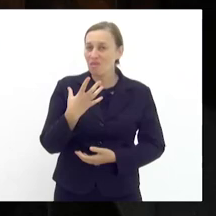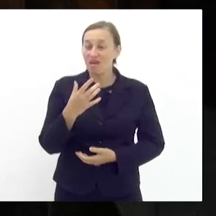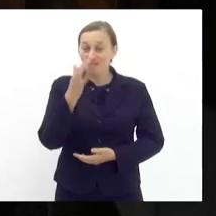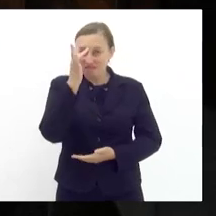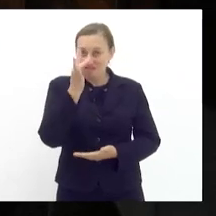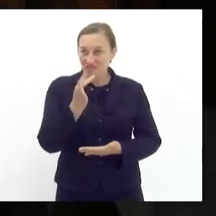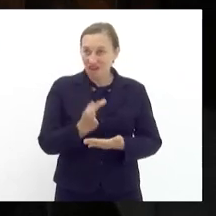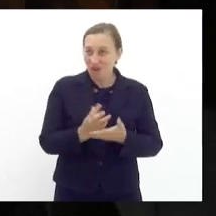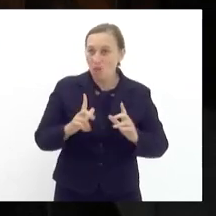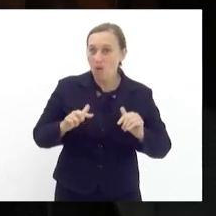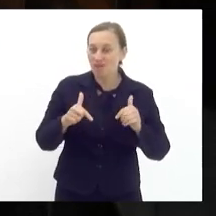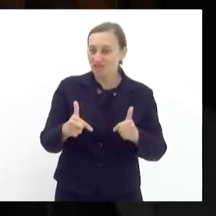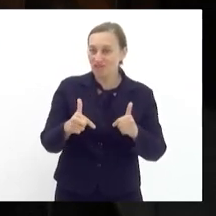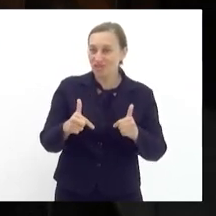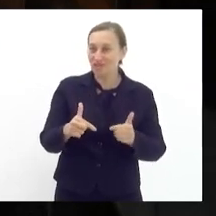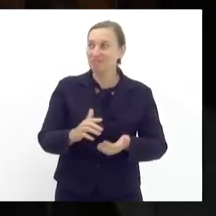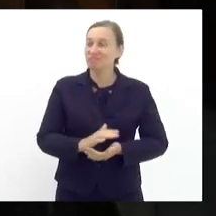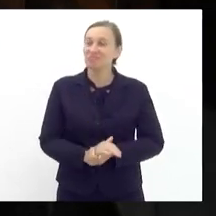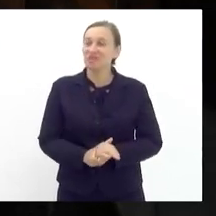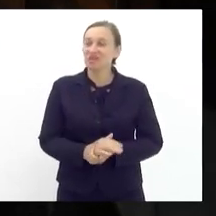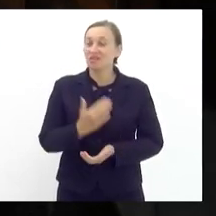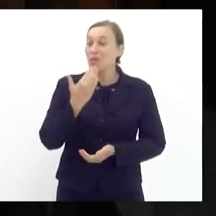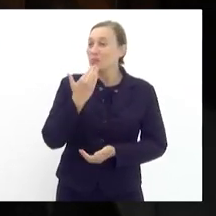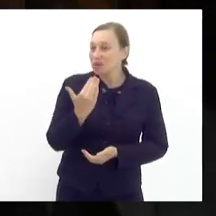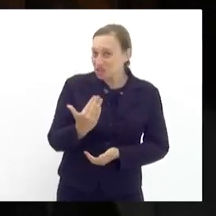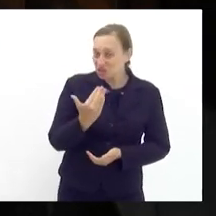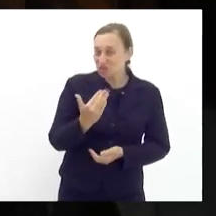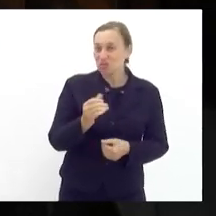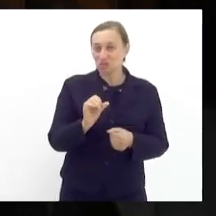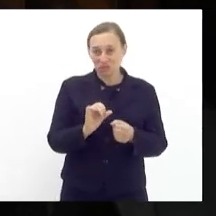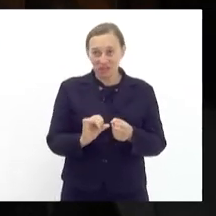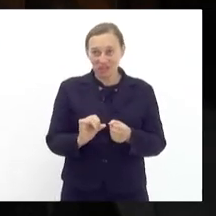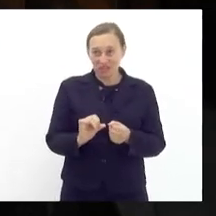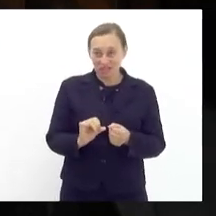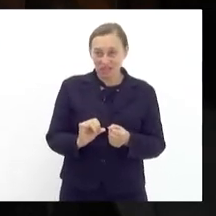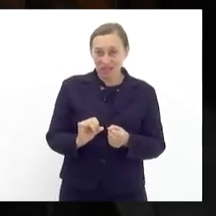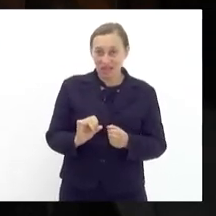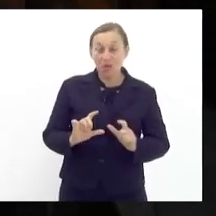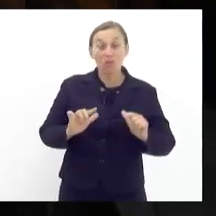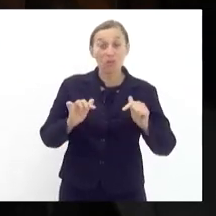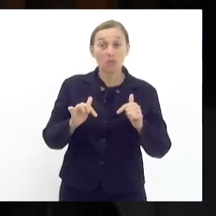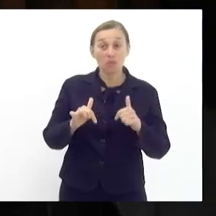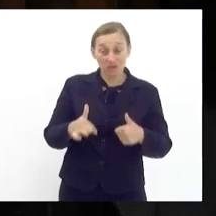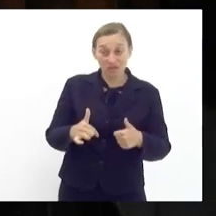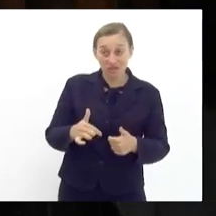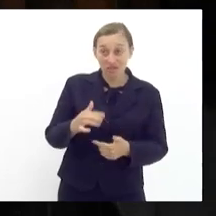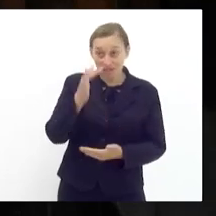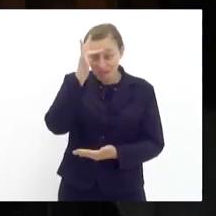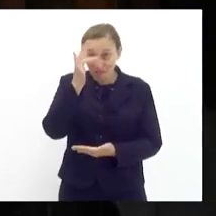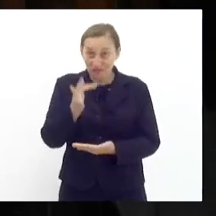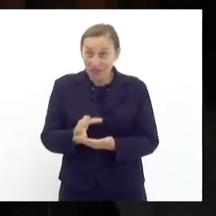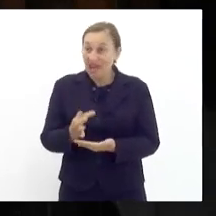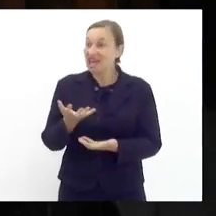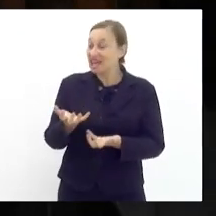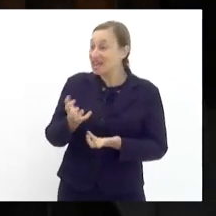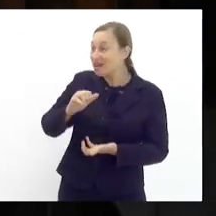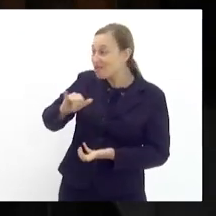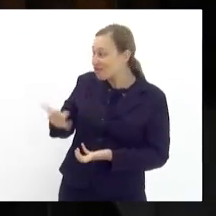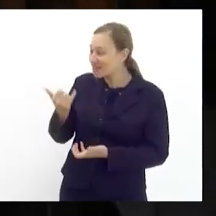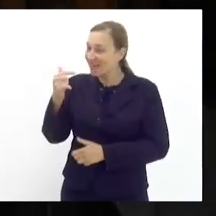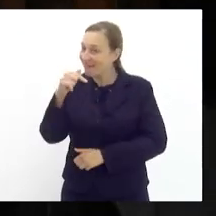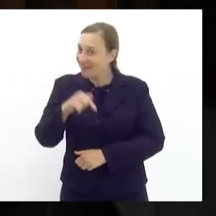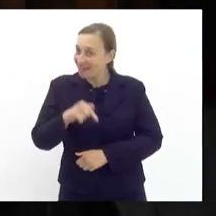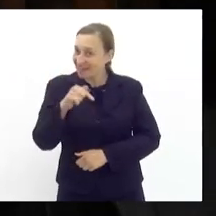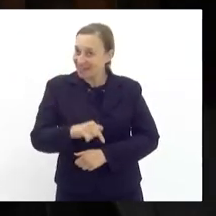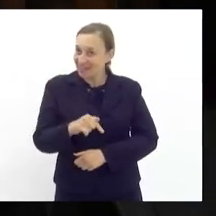fé a gente fazer pedidos um ato de fé eu queria aproveitar aqui